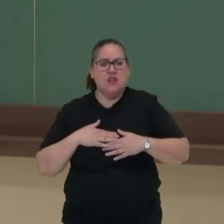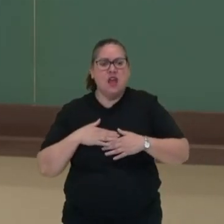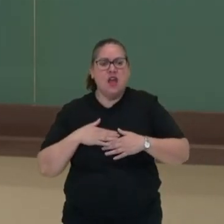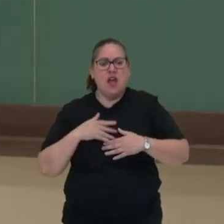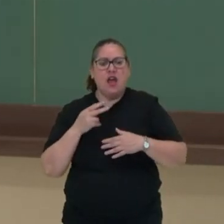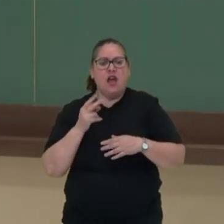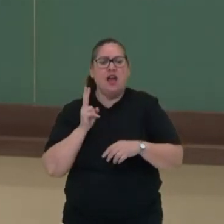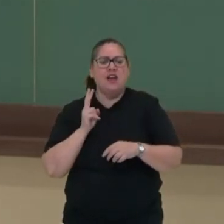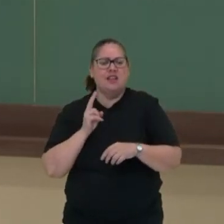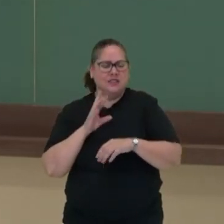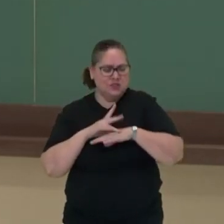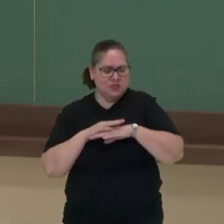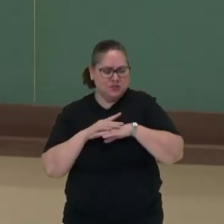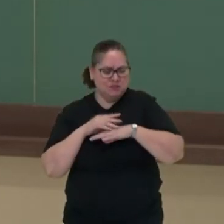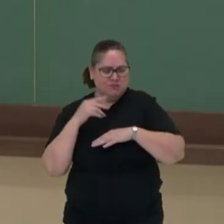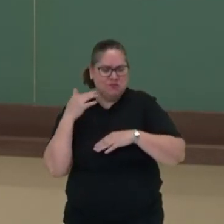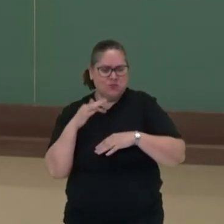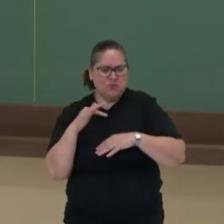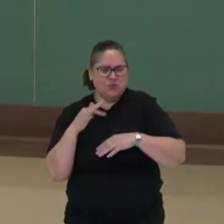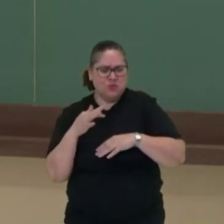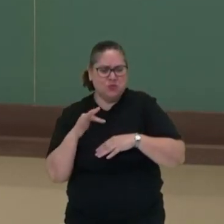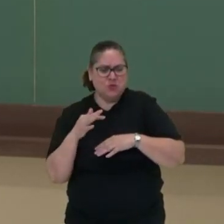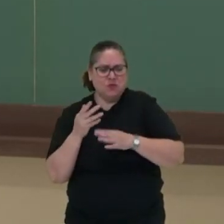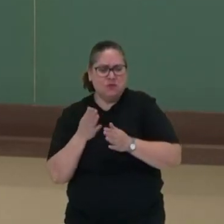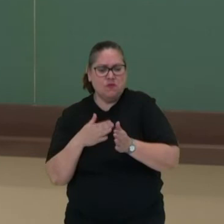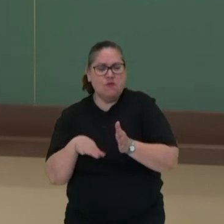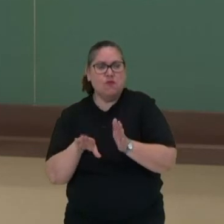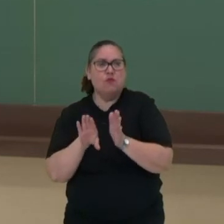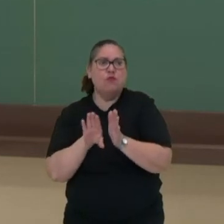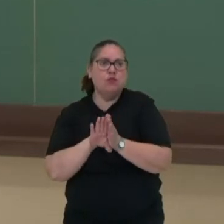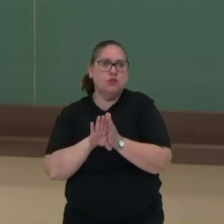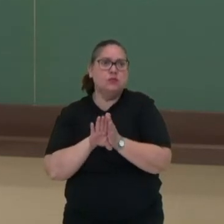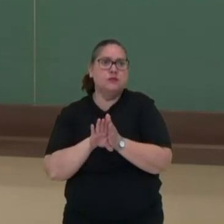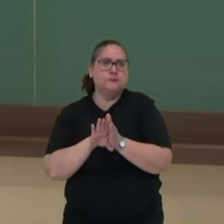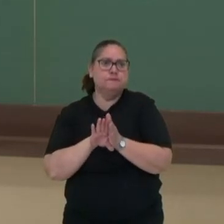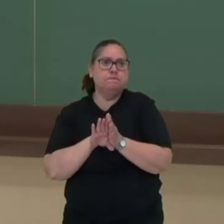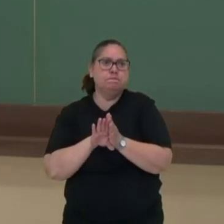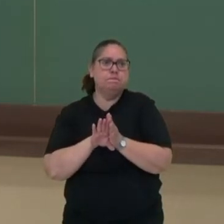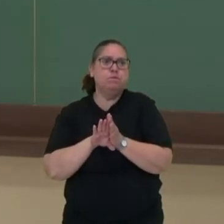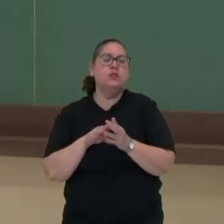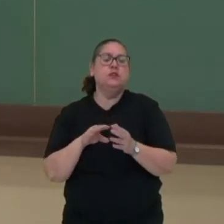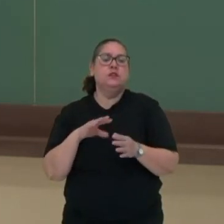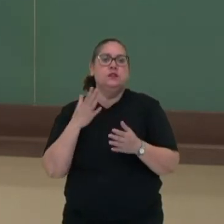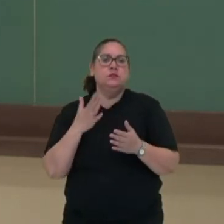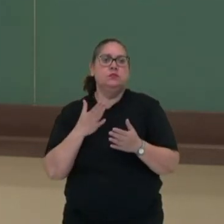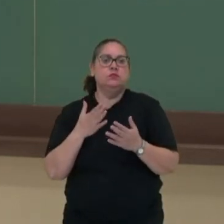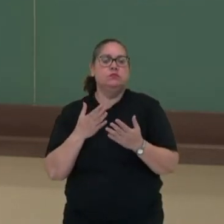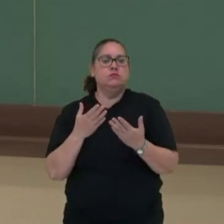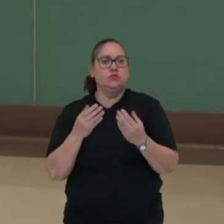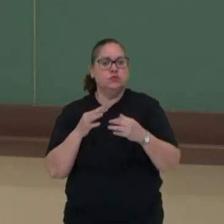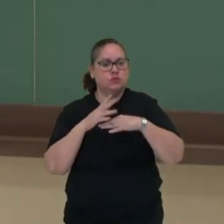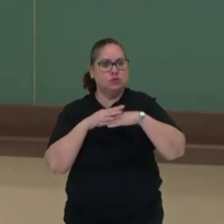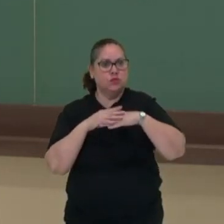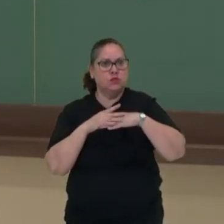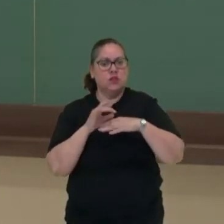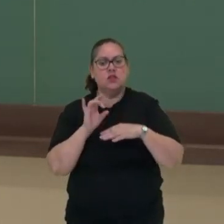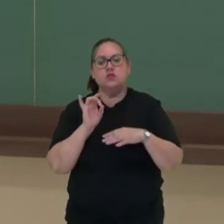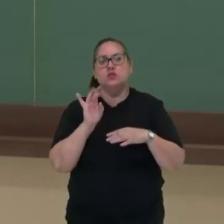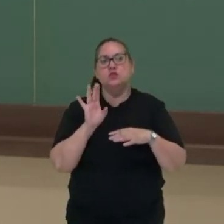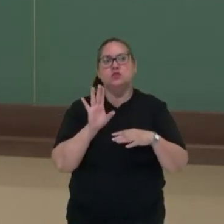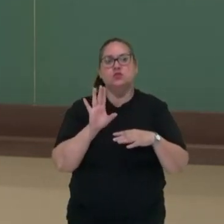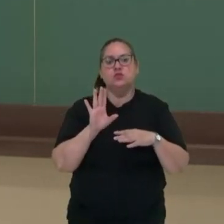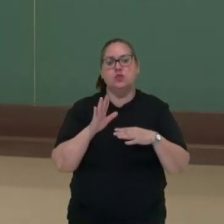dores acabam retornando, acabam aí acometendo a ela. Então, muitas dessas doenças não é só